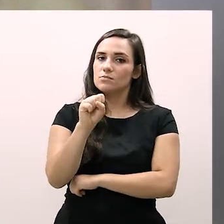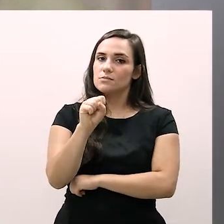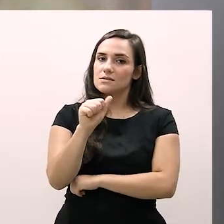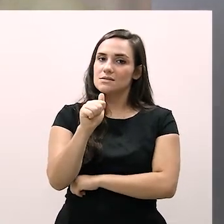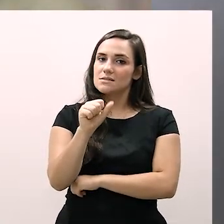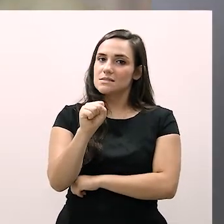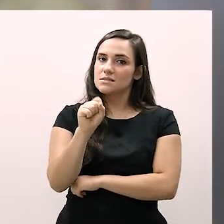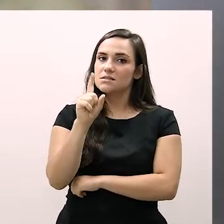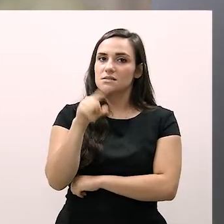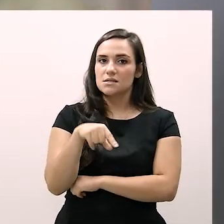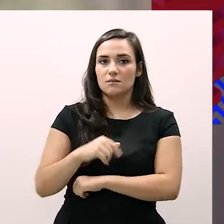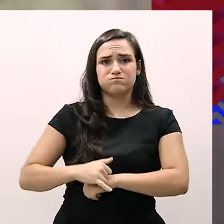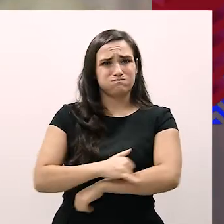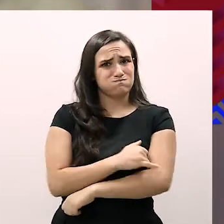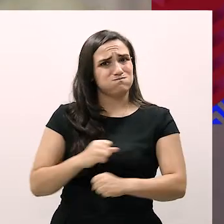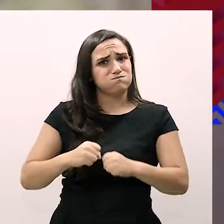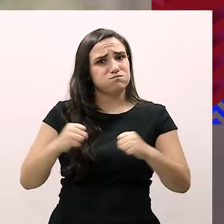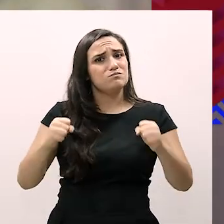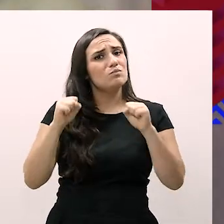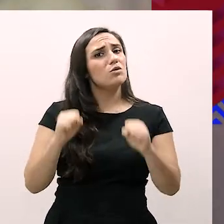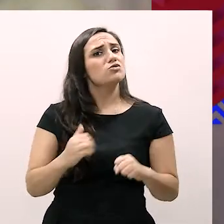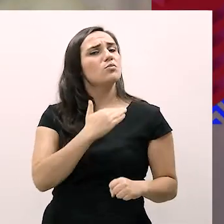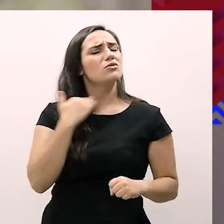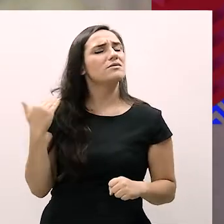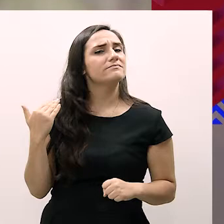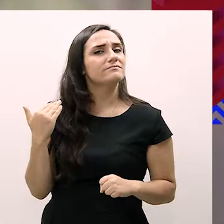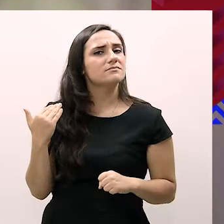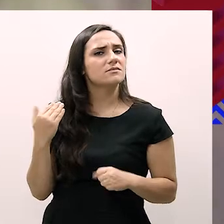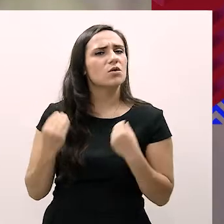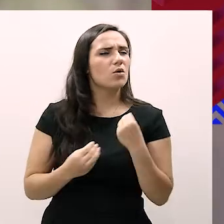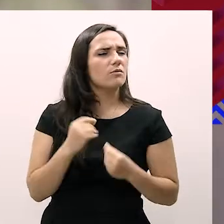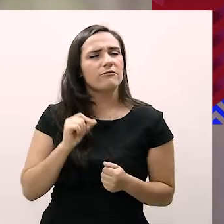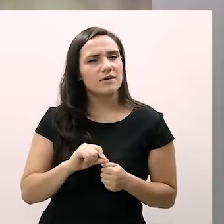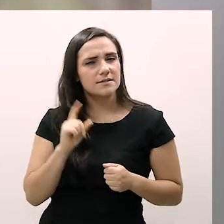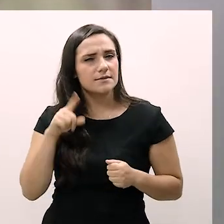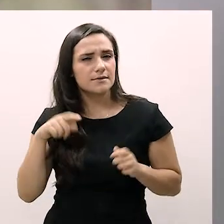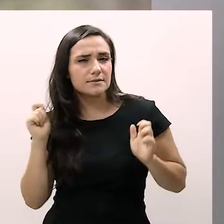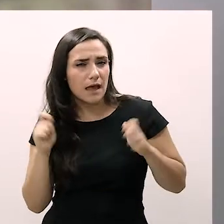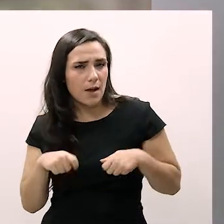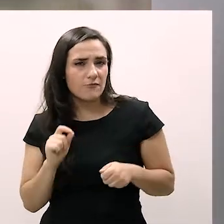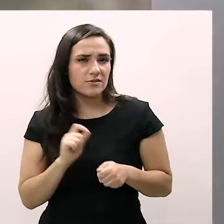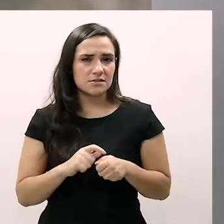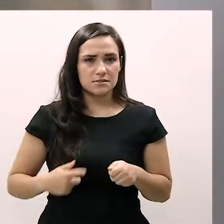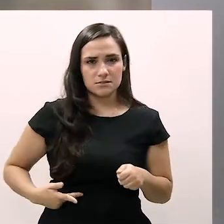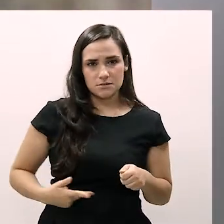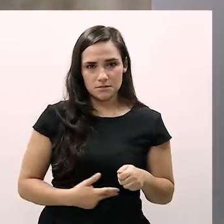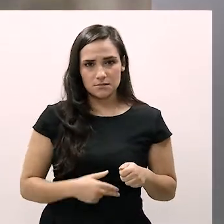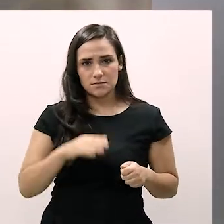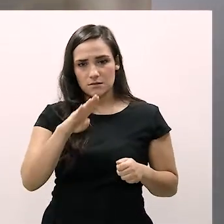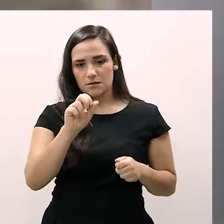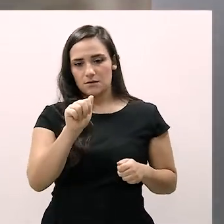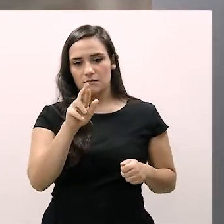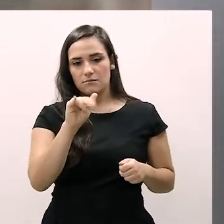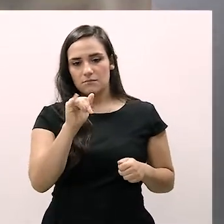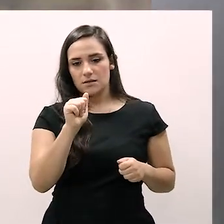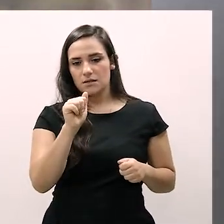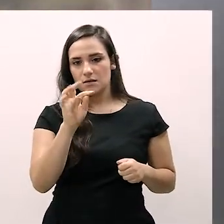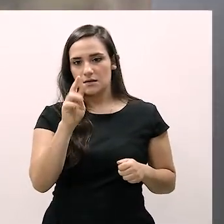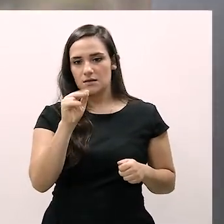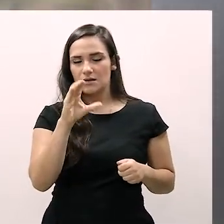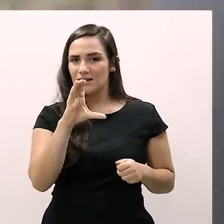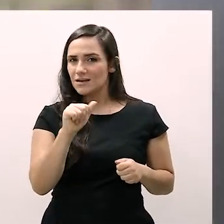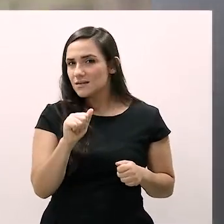mórbida, como a gente está colocando aqui. É um tipo de procedimento que é inviável para esse público? Existe já algo